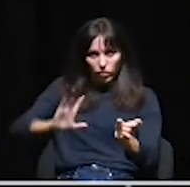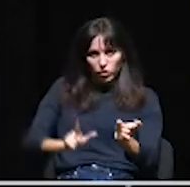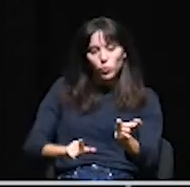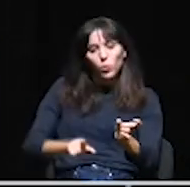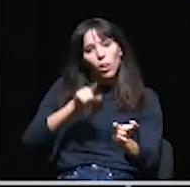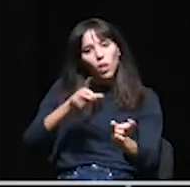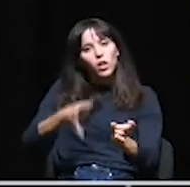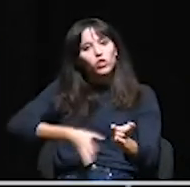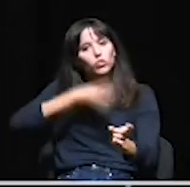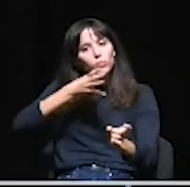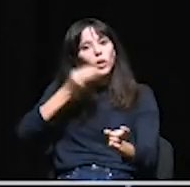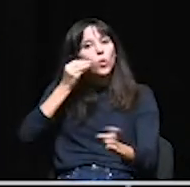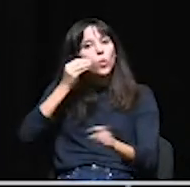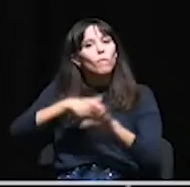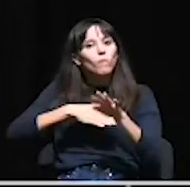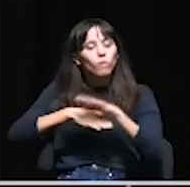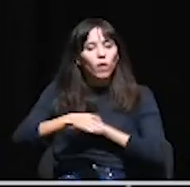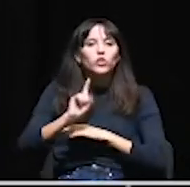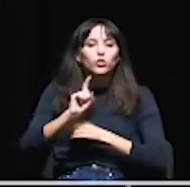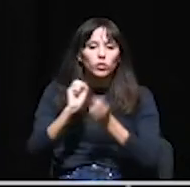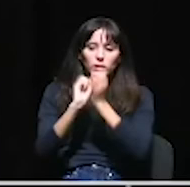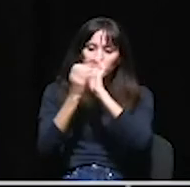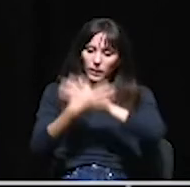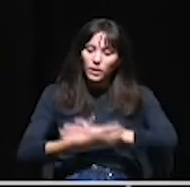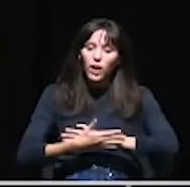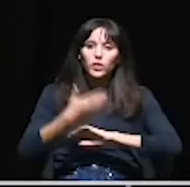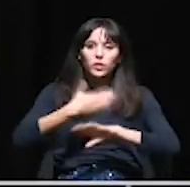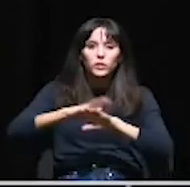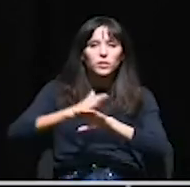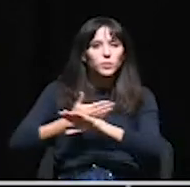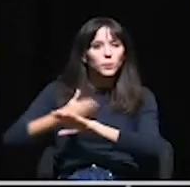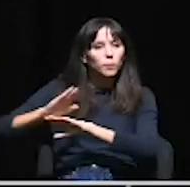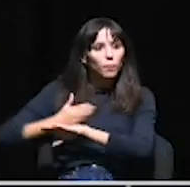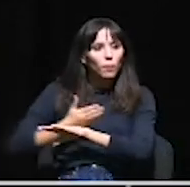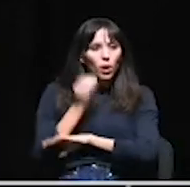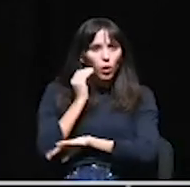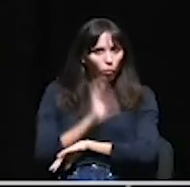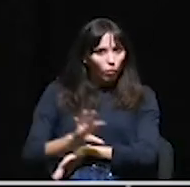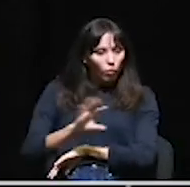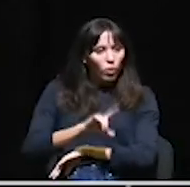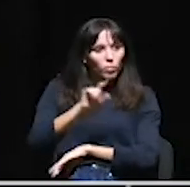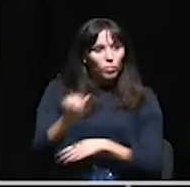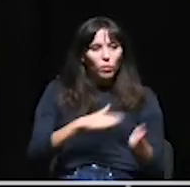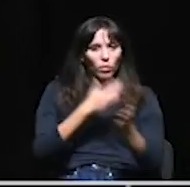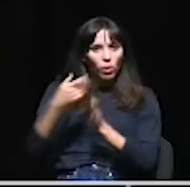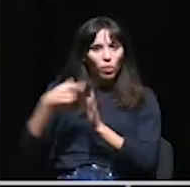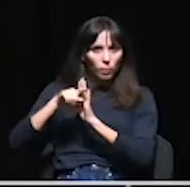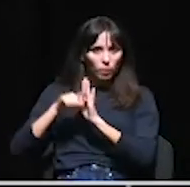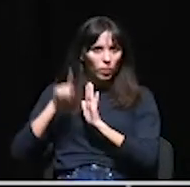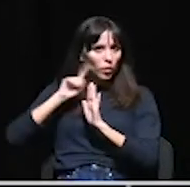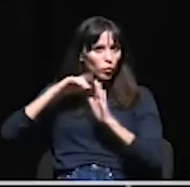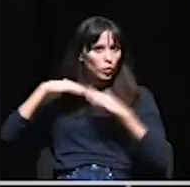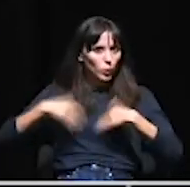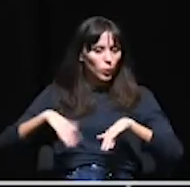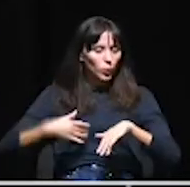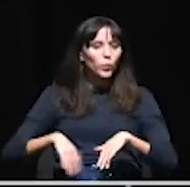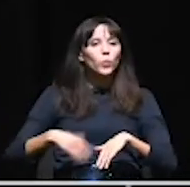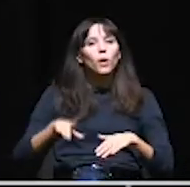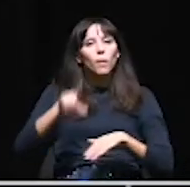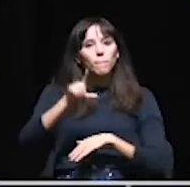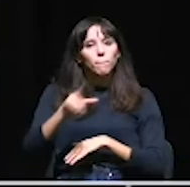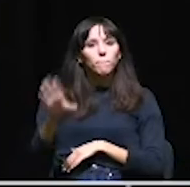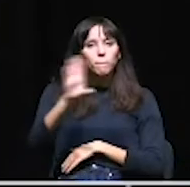explicado como fazer a separação dos vários tipos de lixo e, ao mesmo tempo, uma medida também bastante importante, a expansão